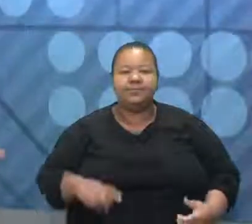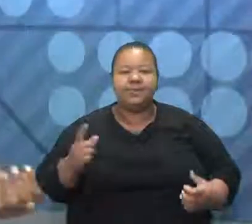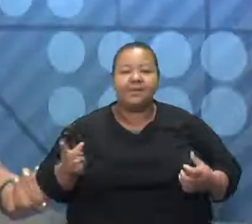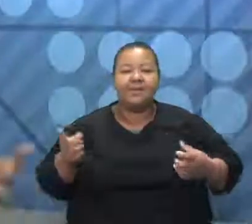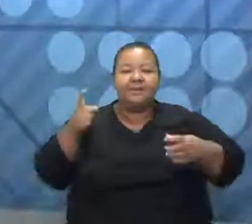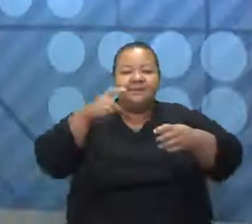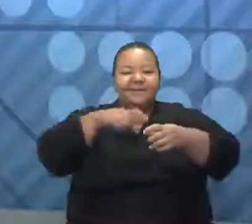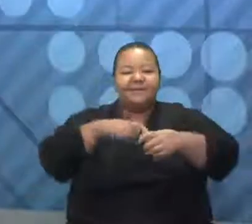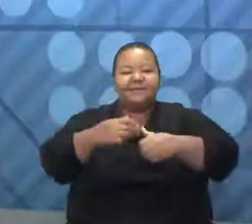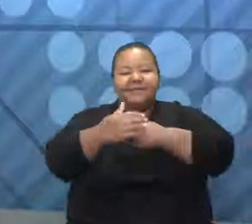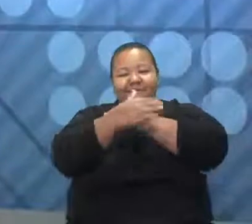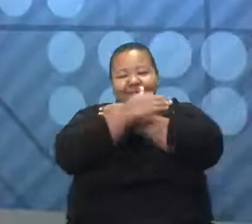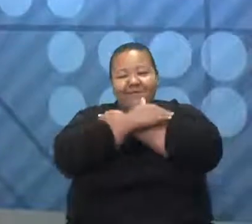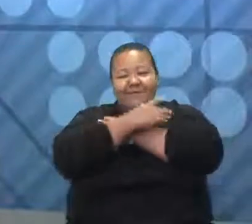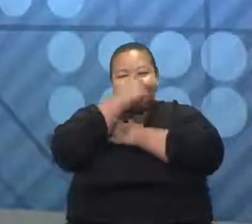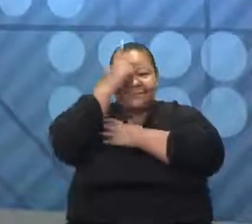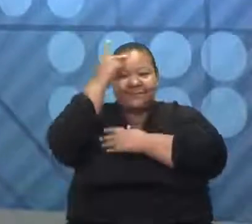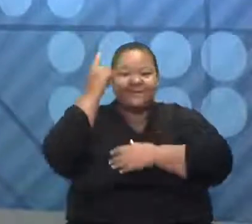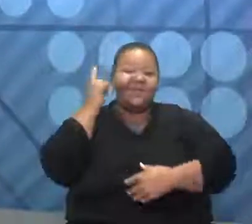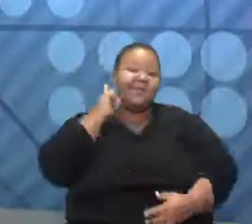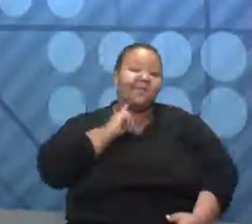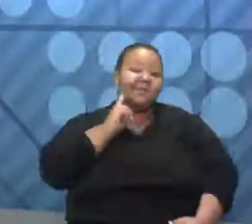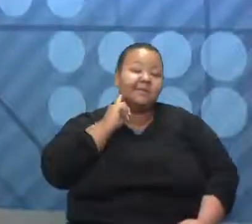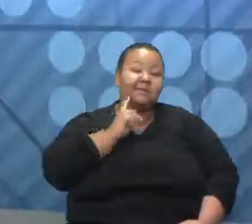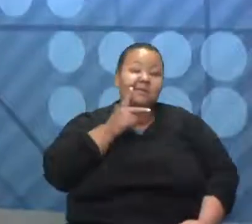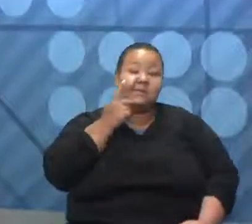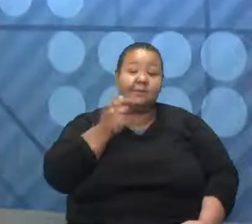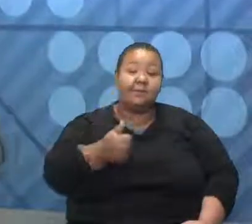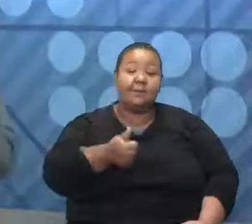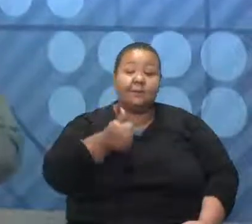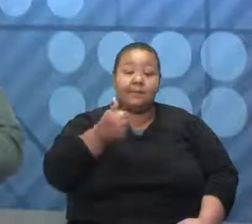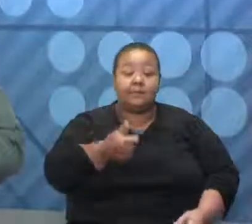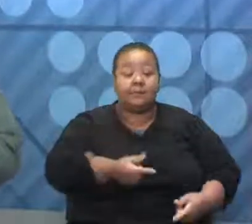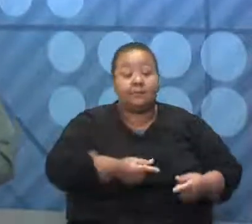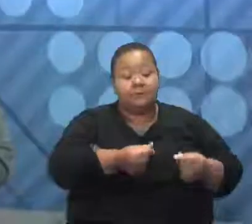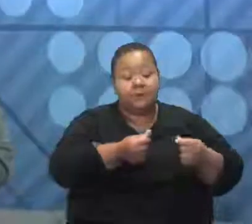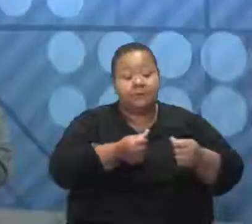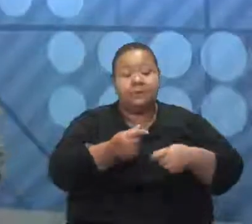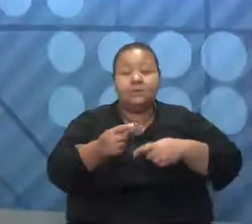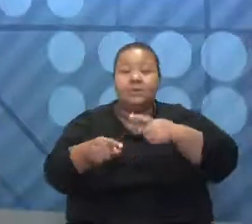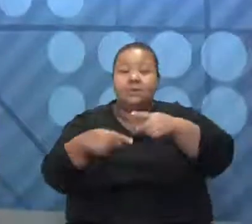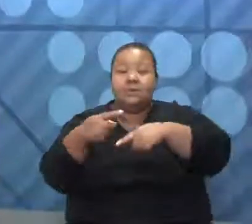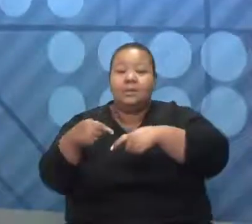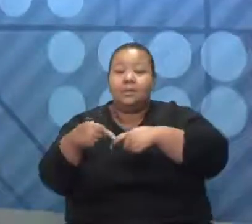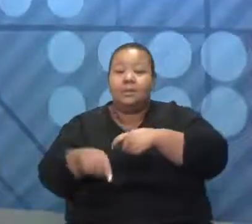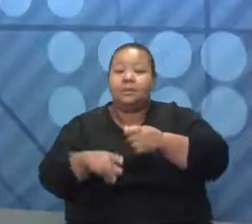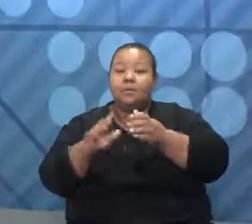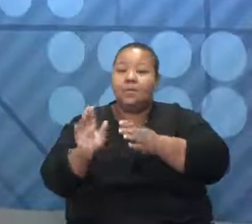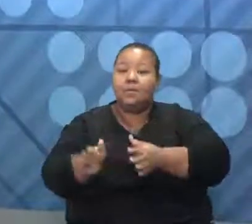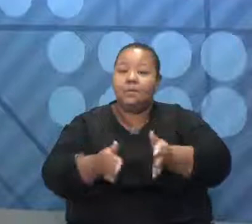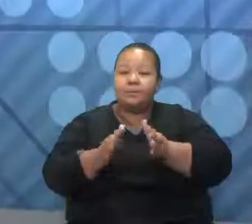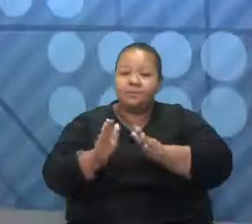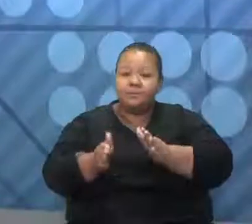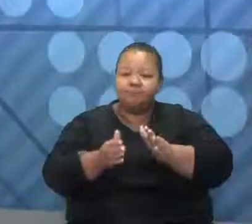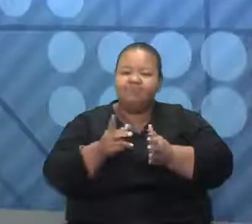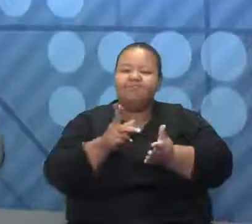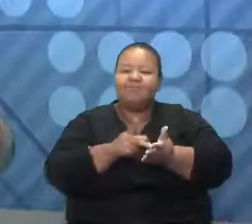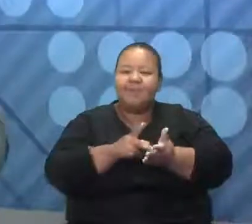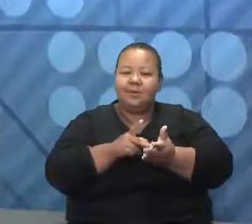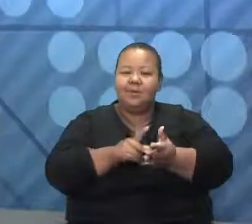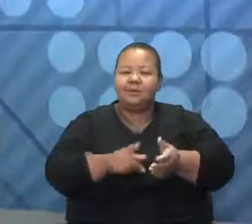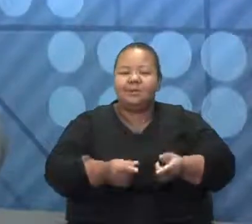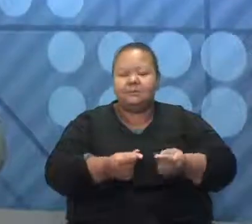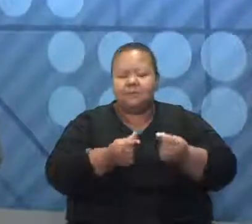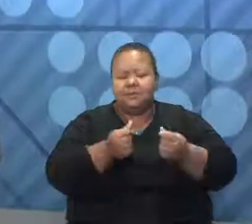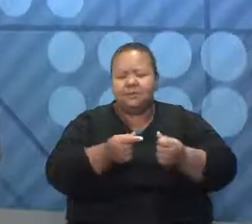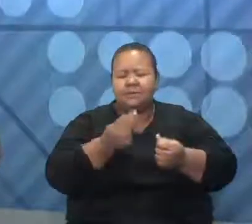Voltamos, um abraço forte para o pessoal de Minas, que fala assim, ó, primeiramente a área financeira e depois a área de produção. Realmente, a área financeira acaba